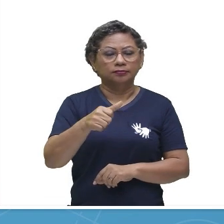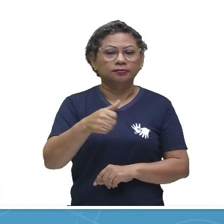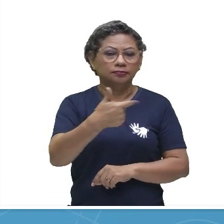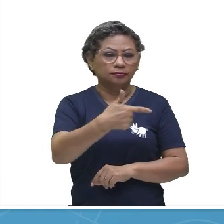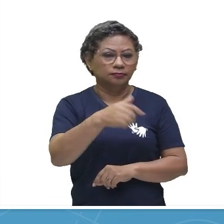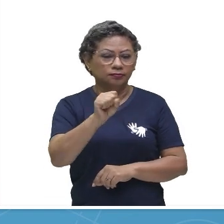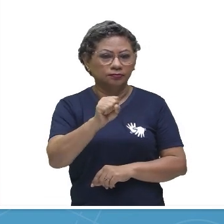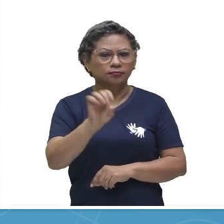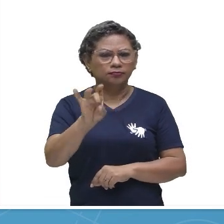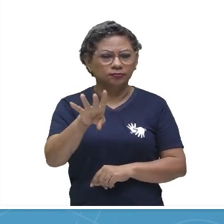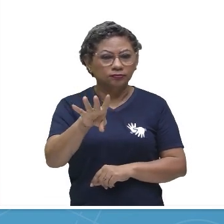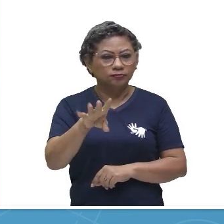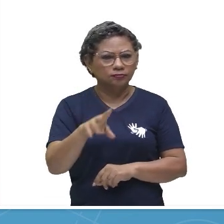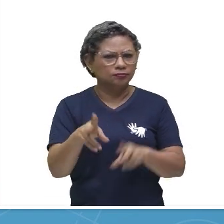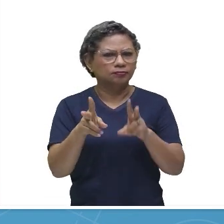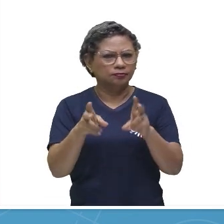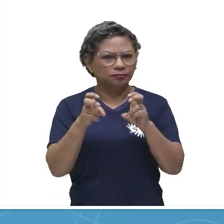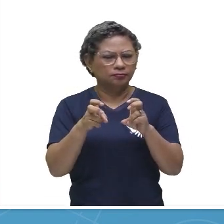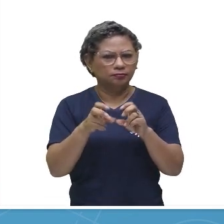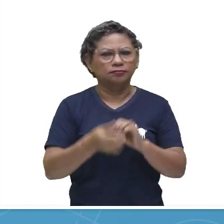Só para